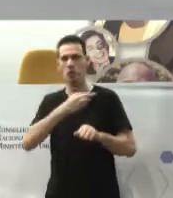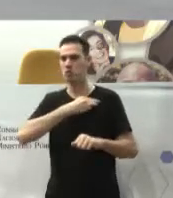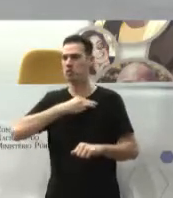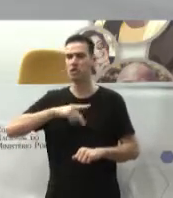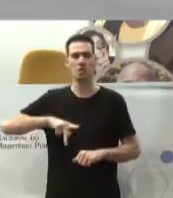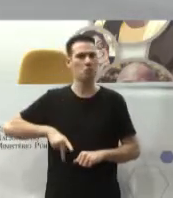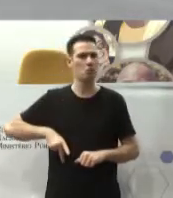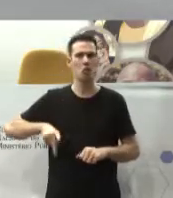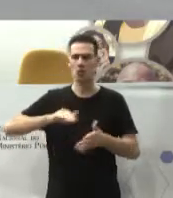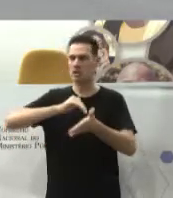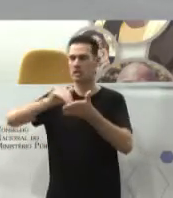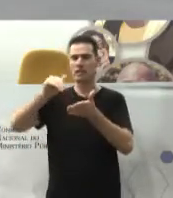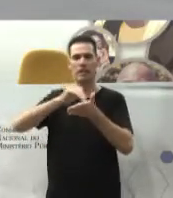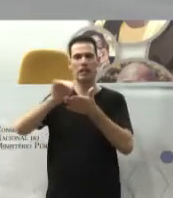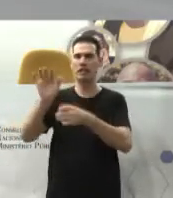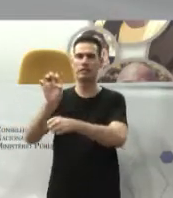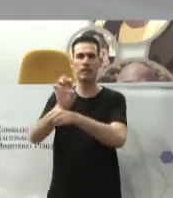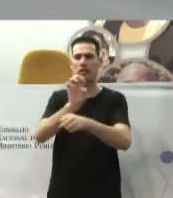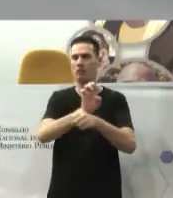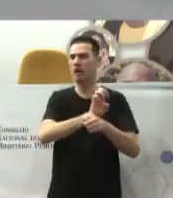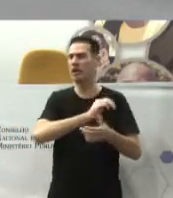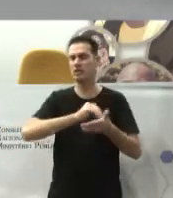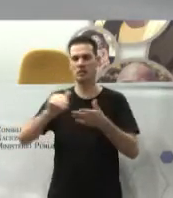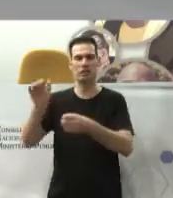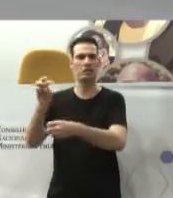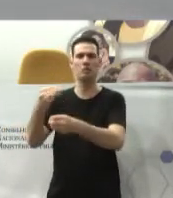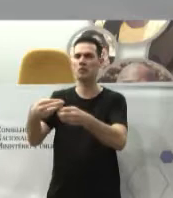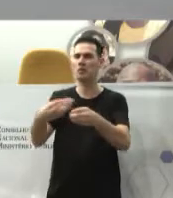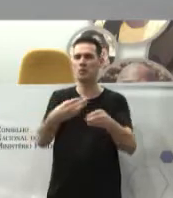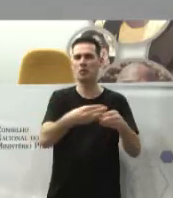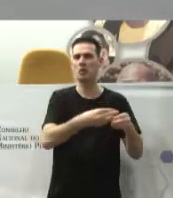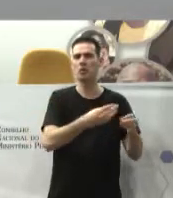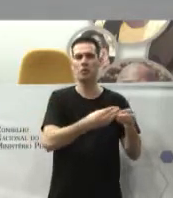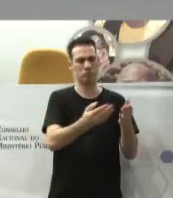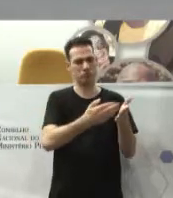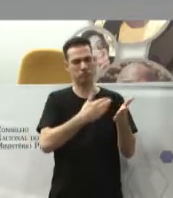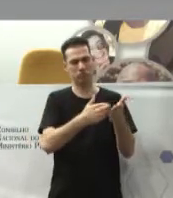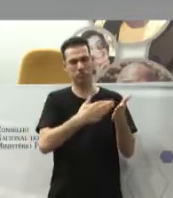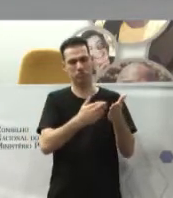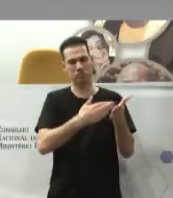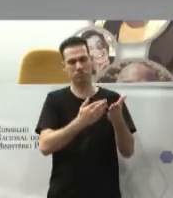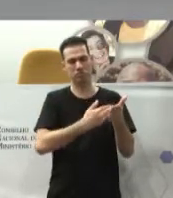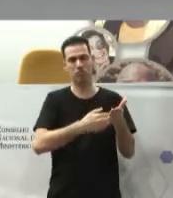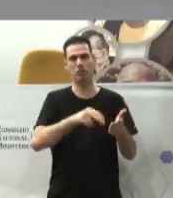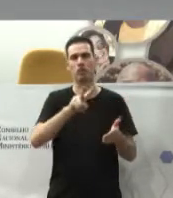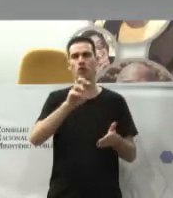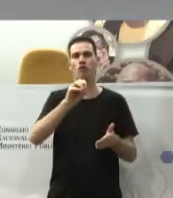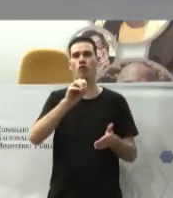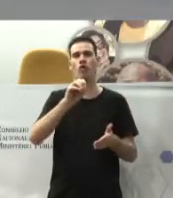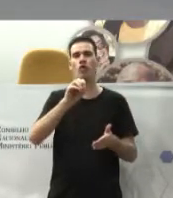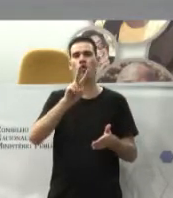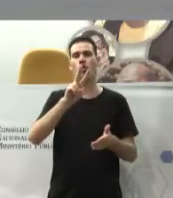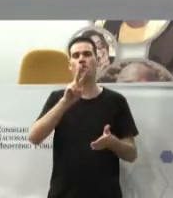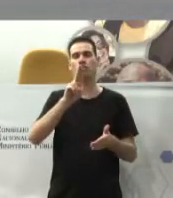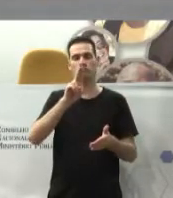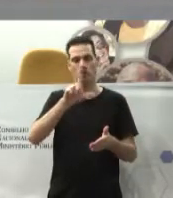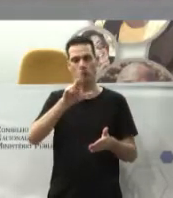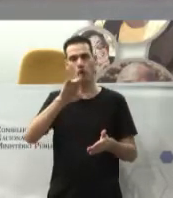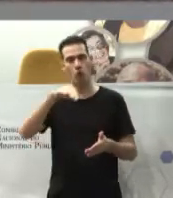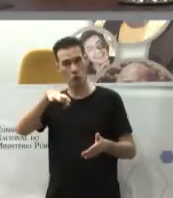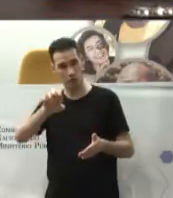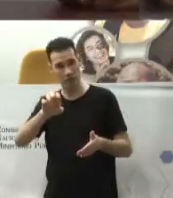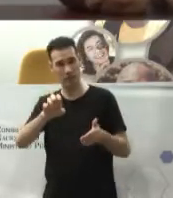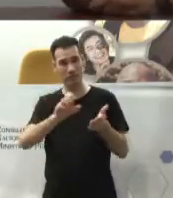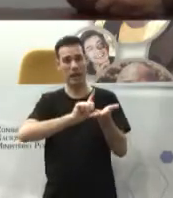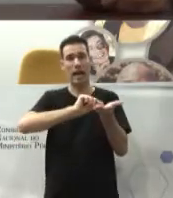de secretarias estaduais e municipais, que é uma coletânea de 3 volumes que trata justamente de... são artigos